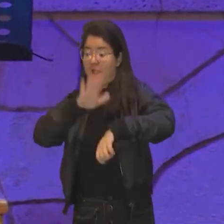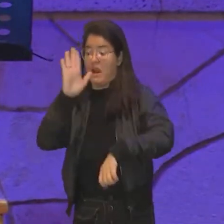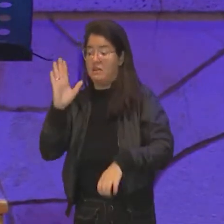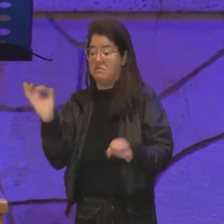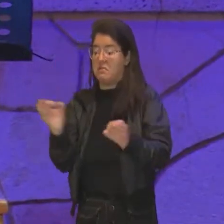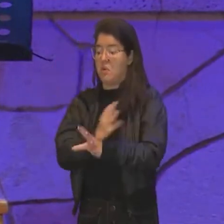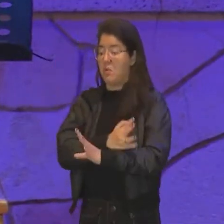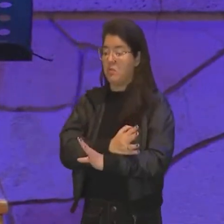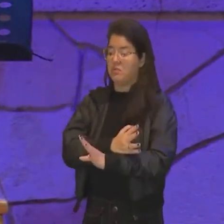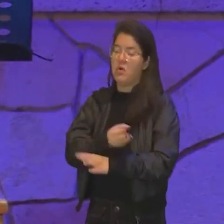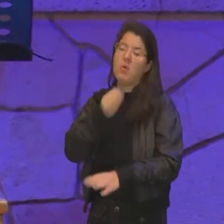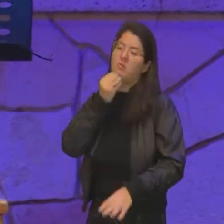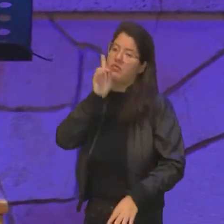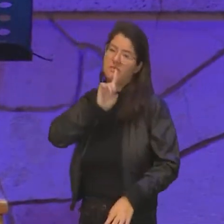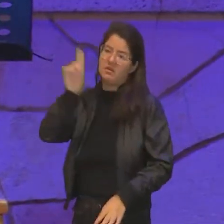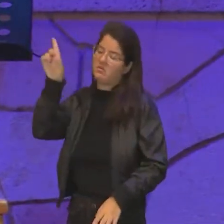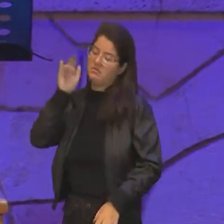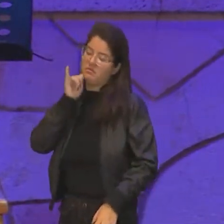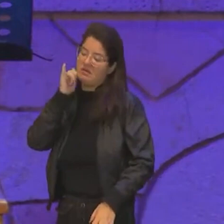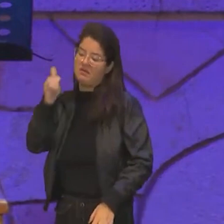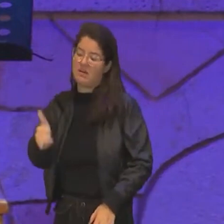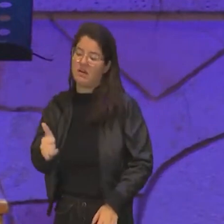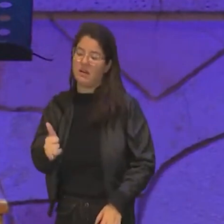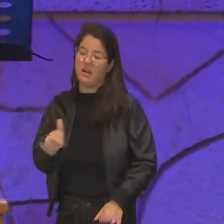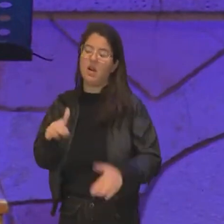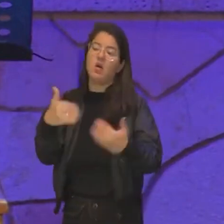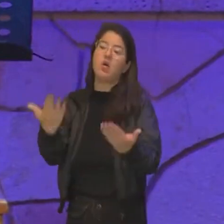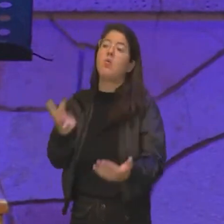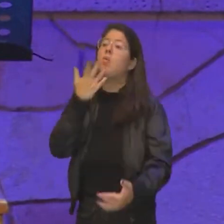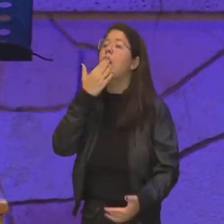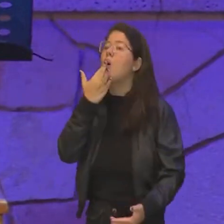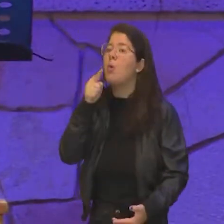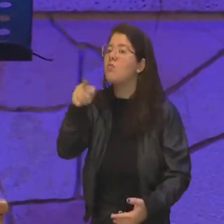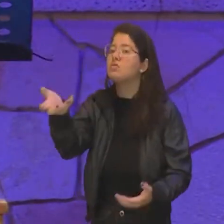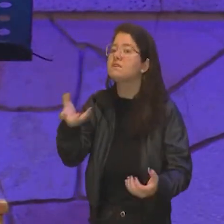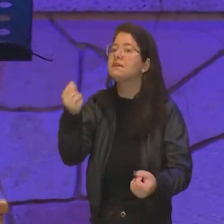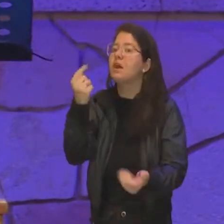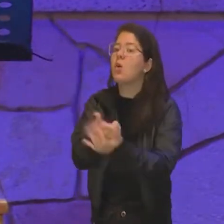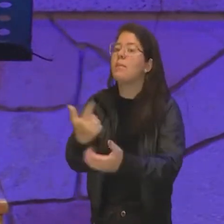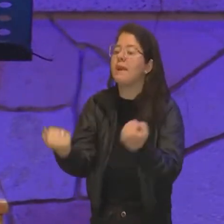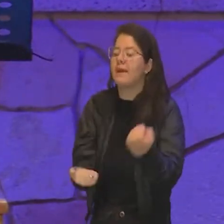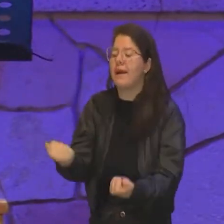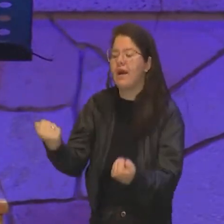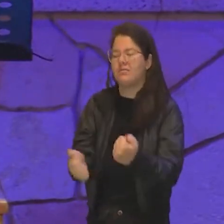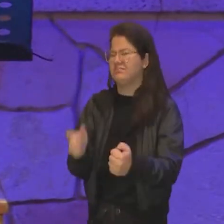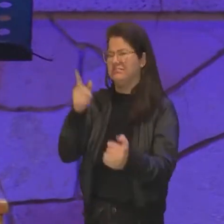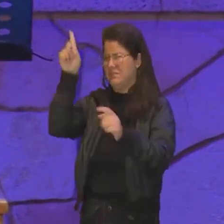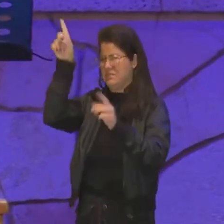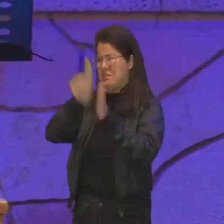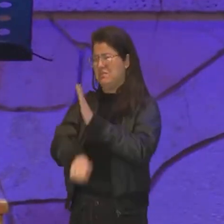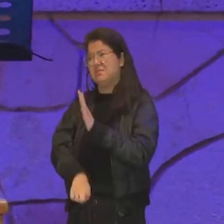É óbvio que Deus não vai falar para você qual é a cor do carro que você quer comprar. Até pode.